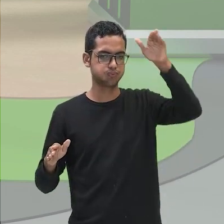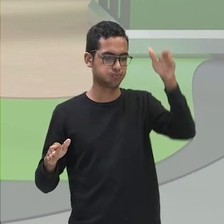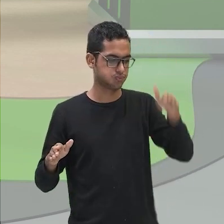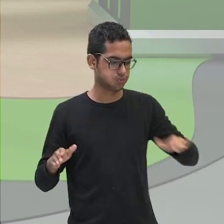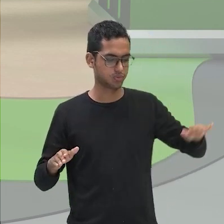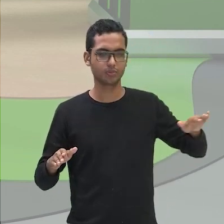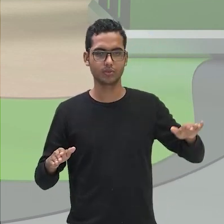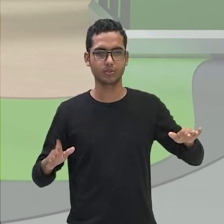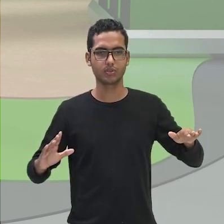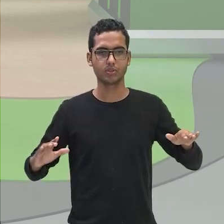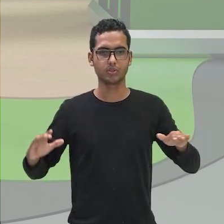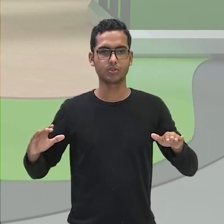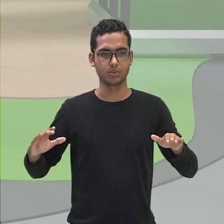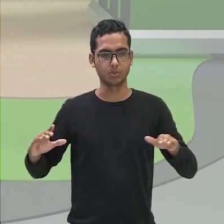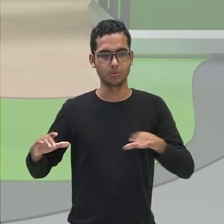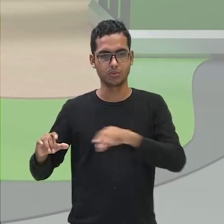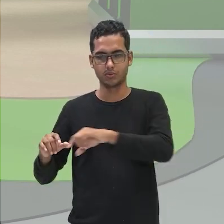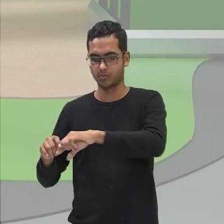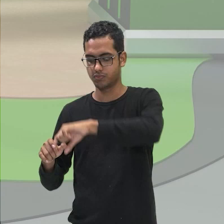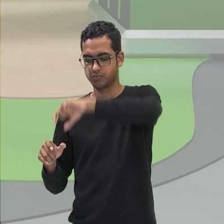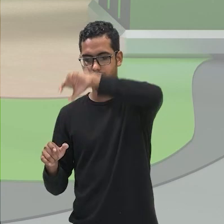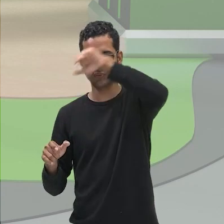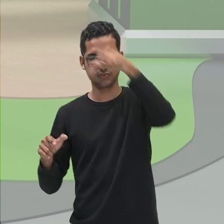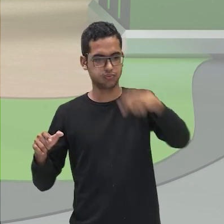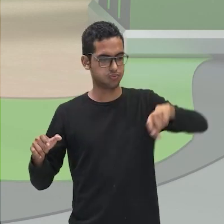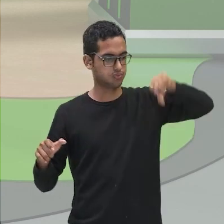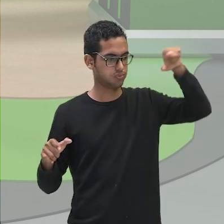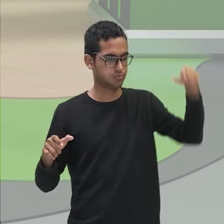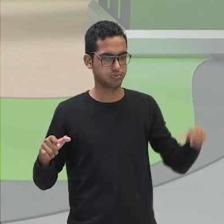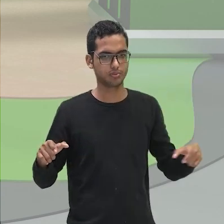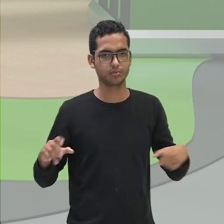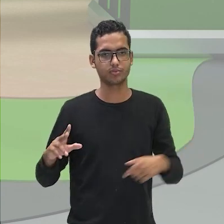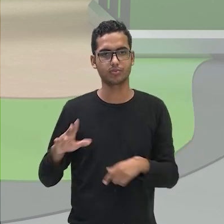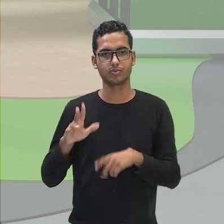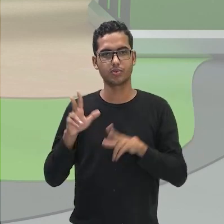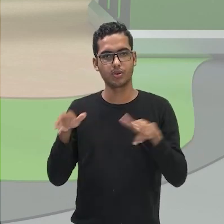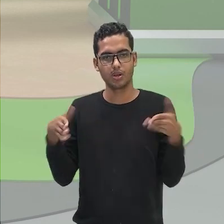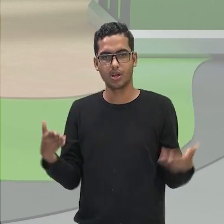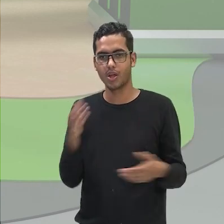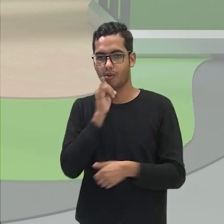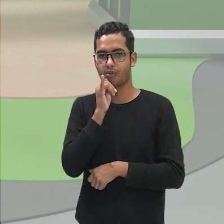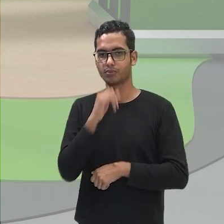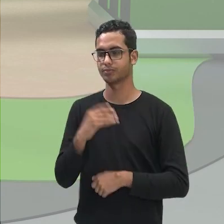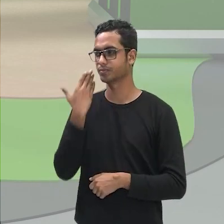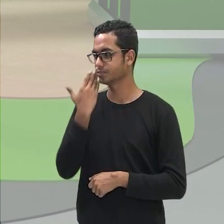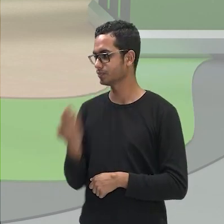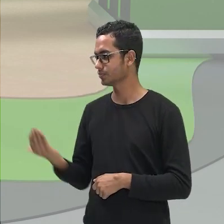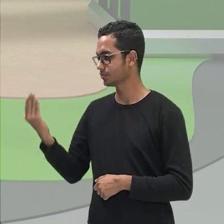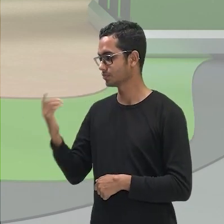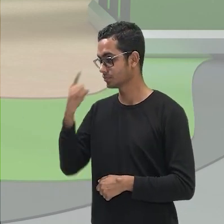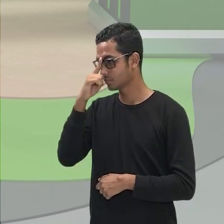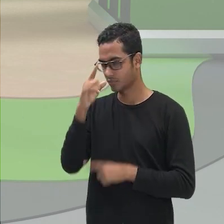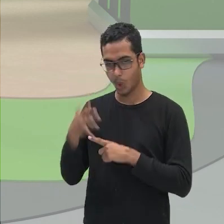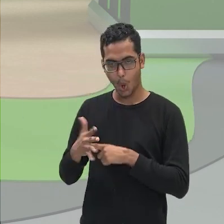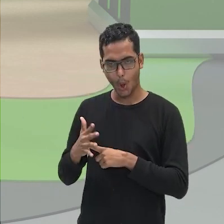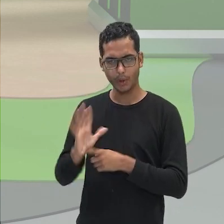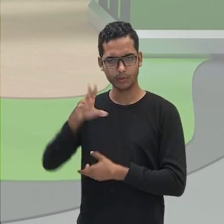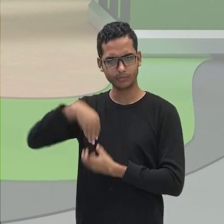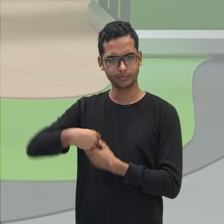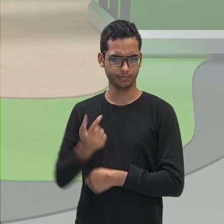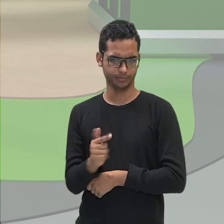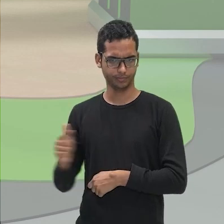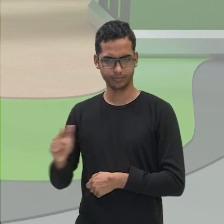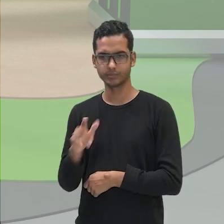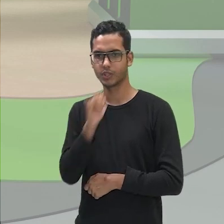quando esse carrinho sobe, é importante a gente lembrar que esse brinquedo, geralmente, ele não é motorizado, né? Muitos deles não são motorizados. Só